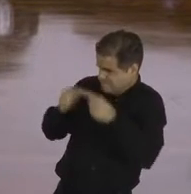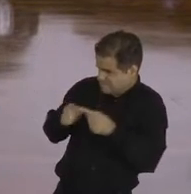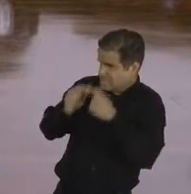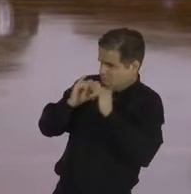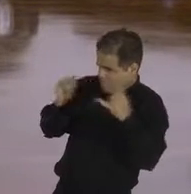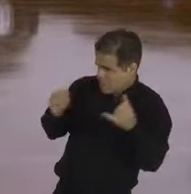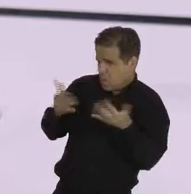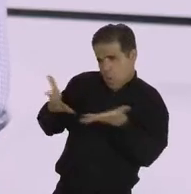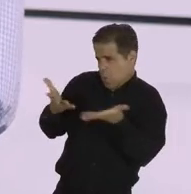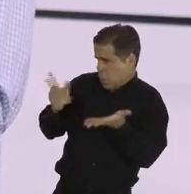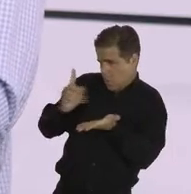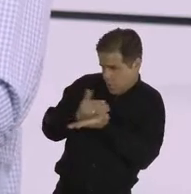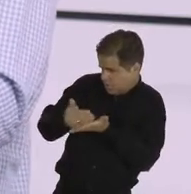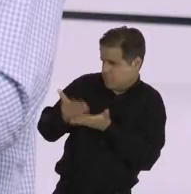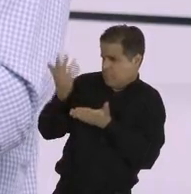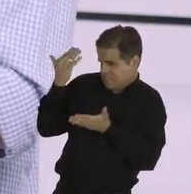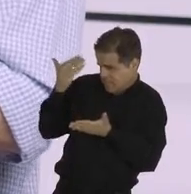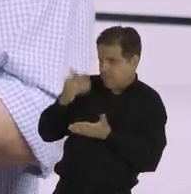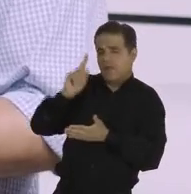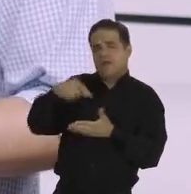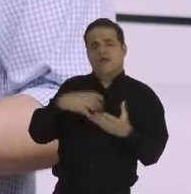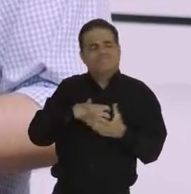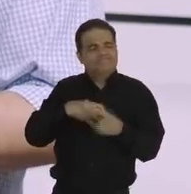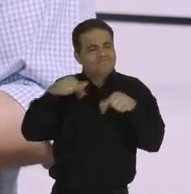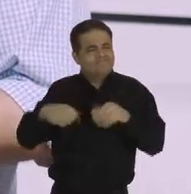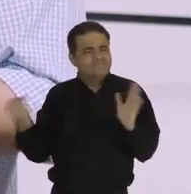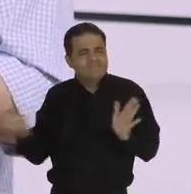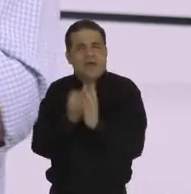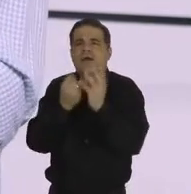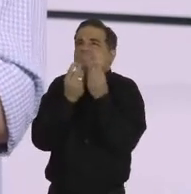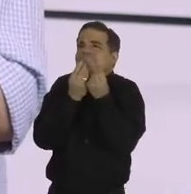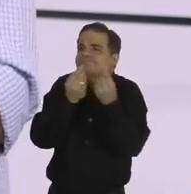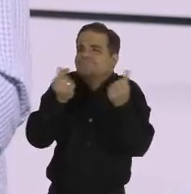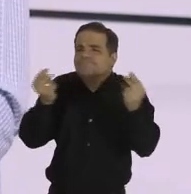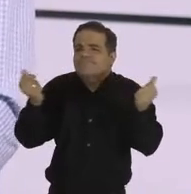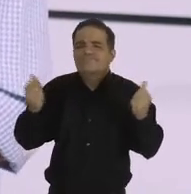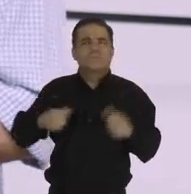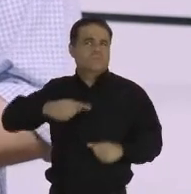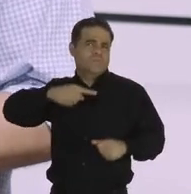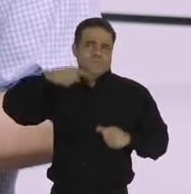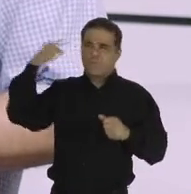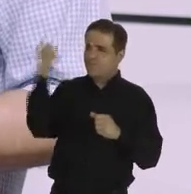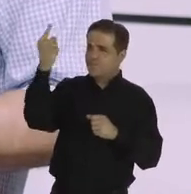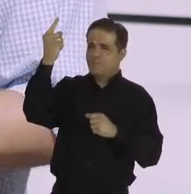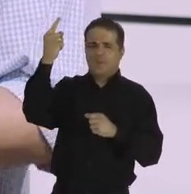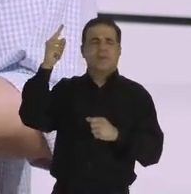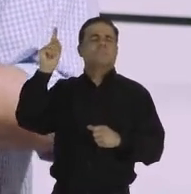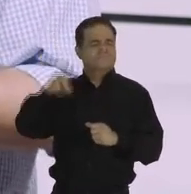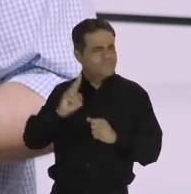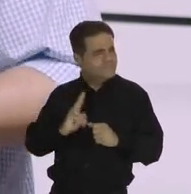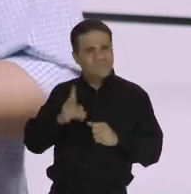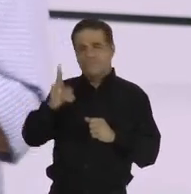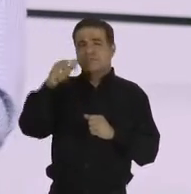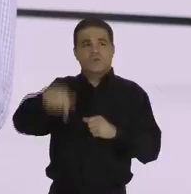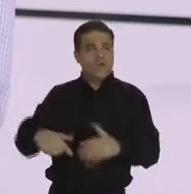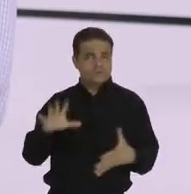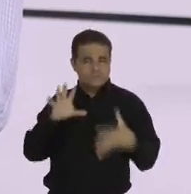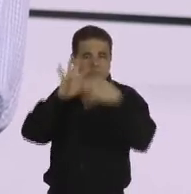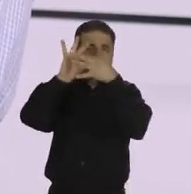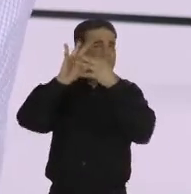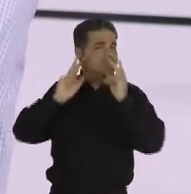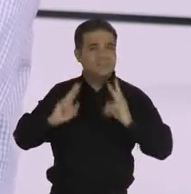né isso com é de hoje a nossa essência como marca é de Vanguarda sempre foi a gente está sempre